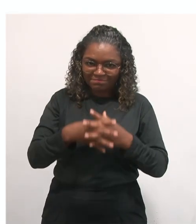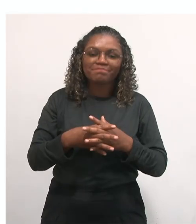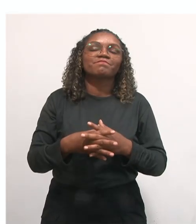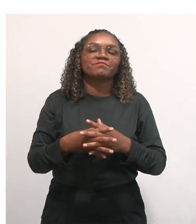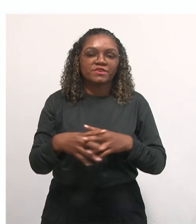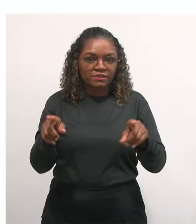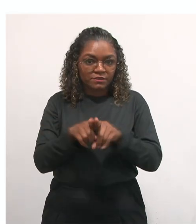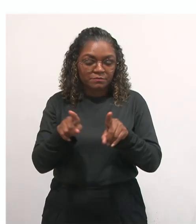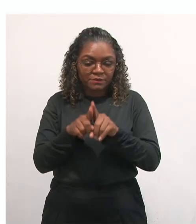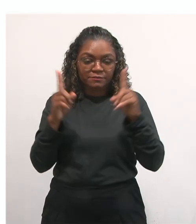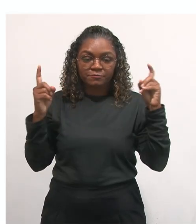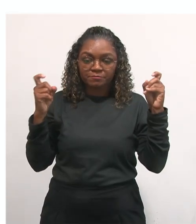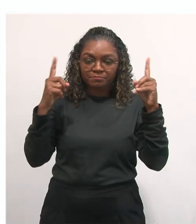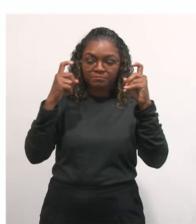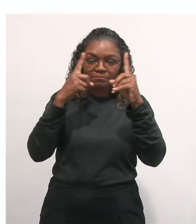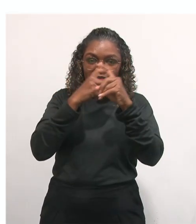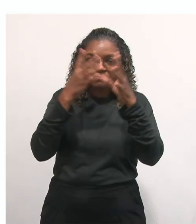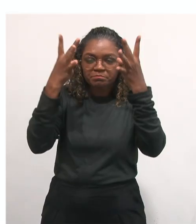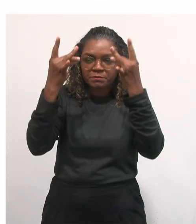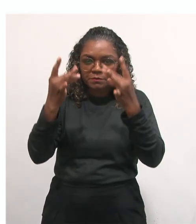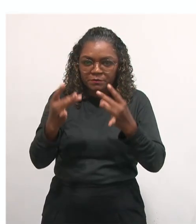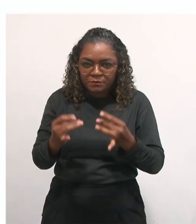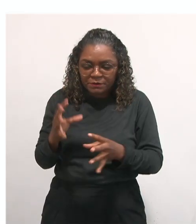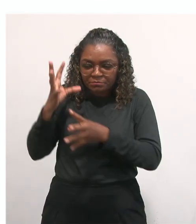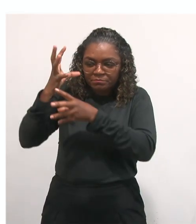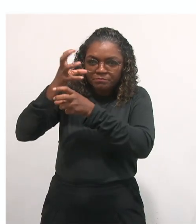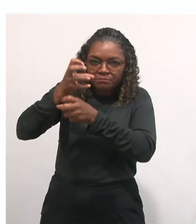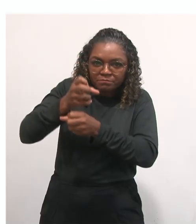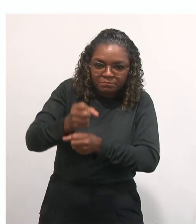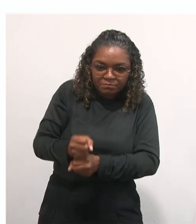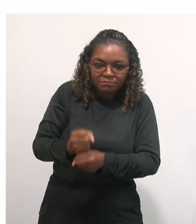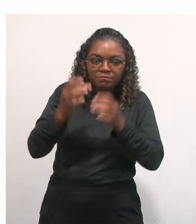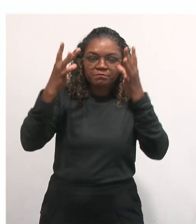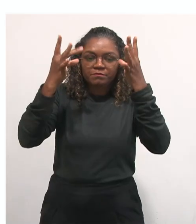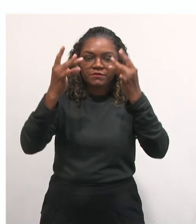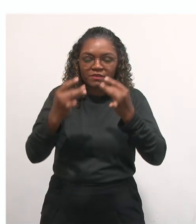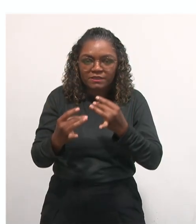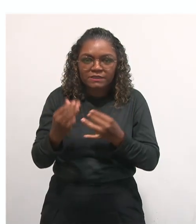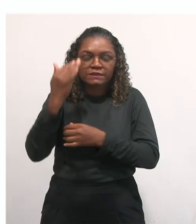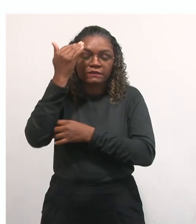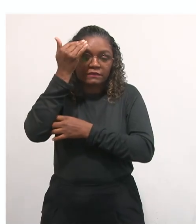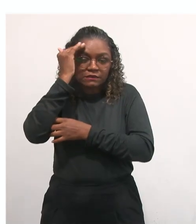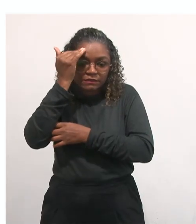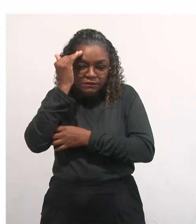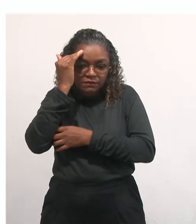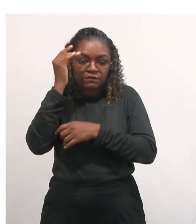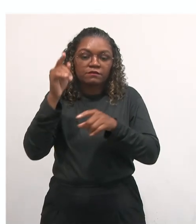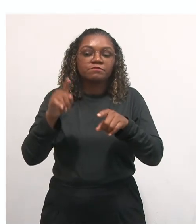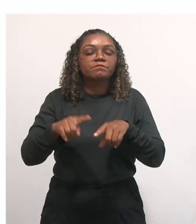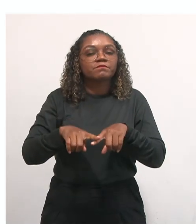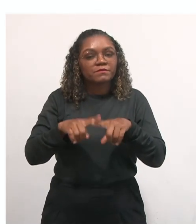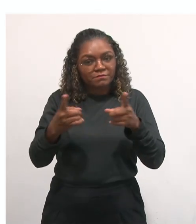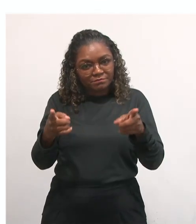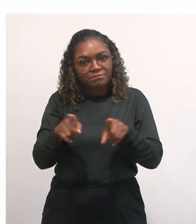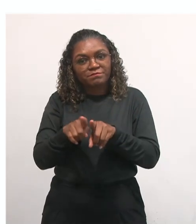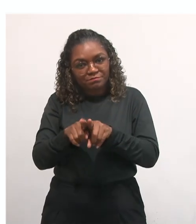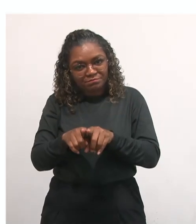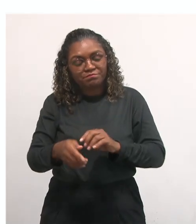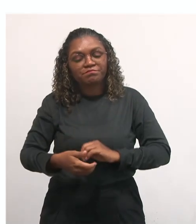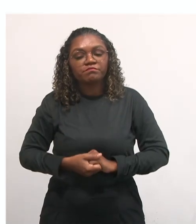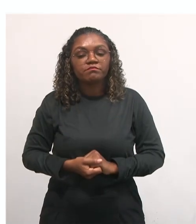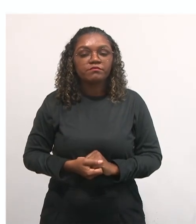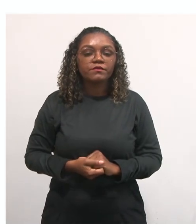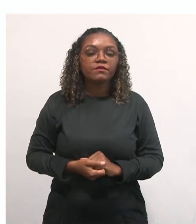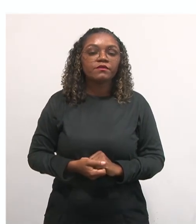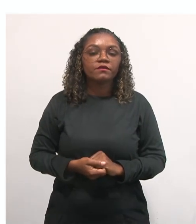grande dificuldade para codificação e possibilidade de interpretação, e a interpretação é muito subjetiva.